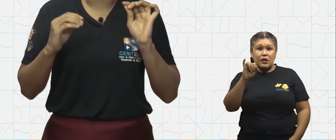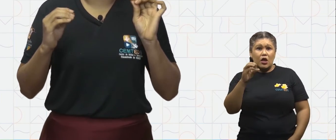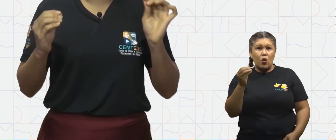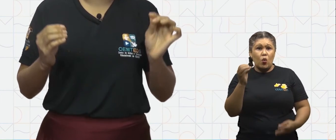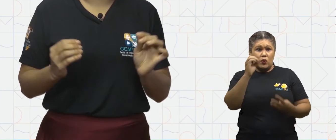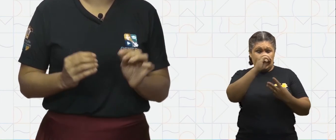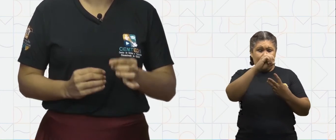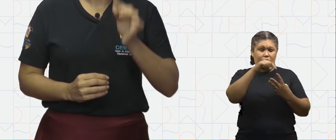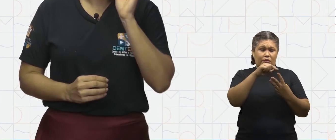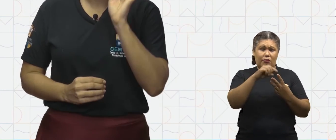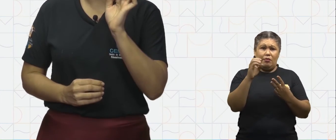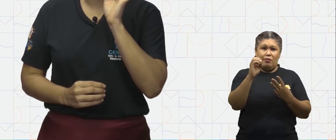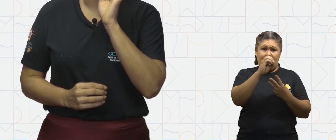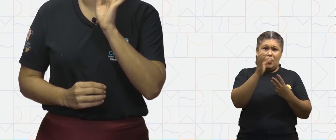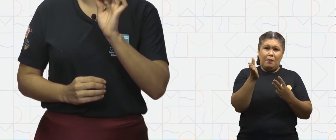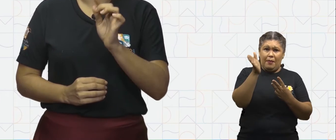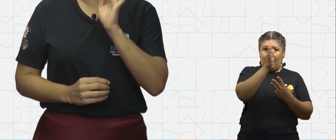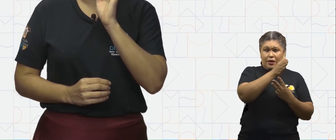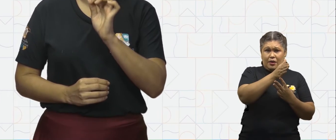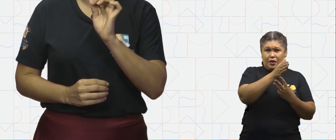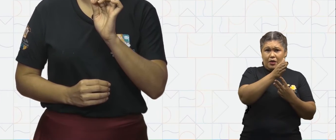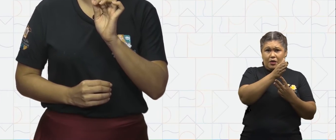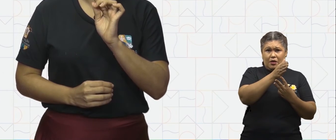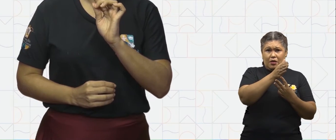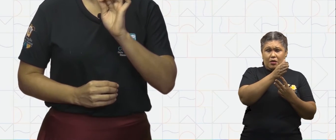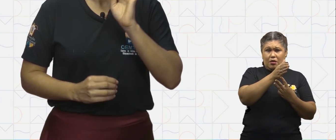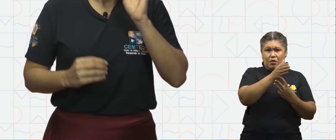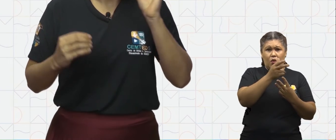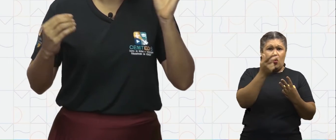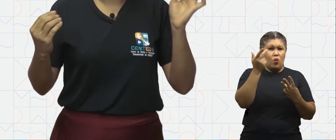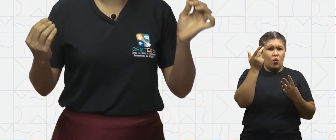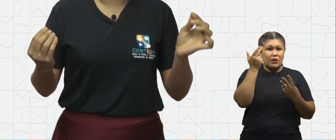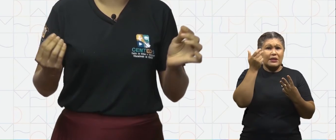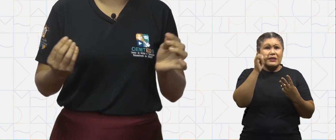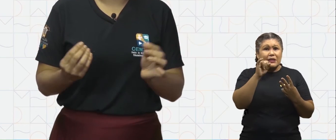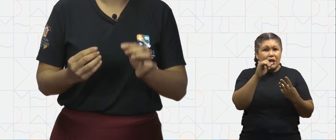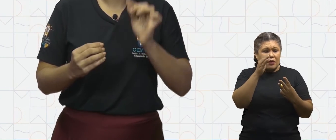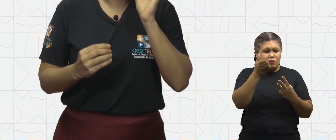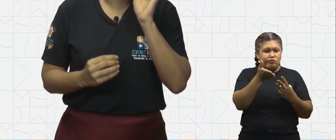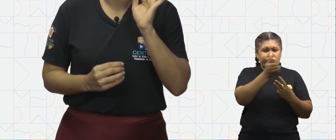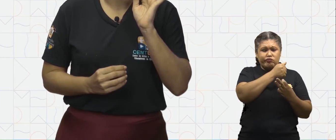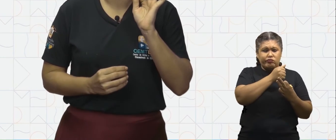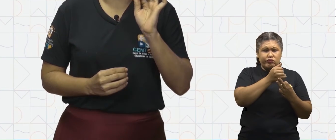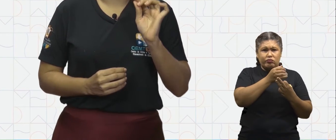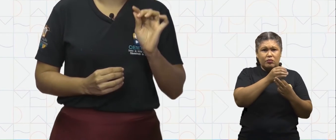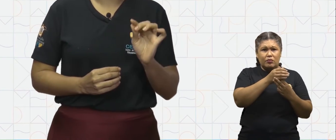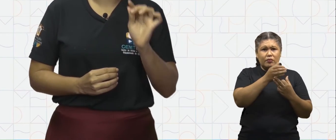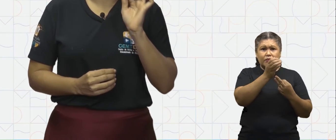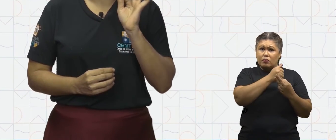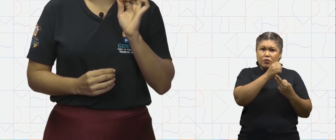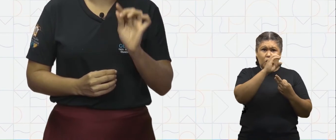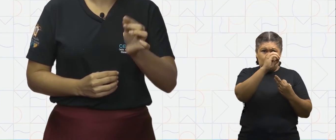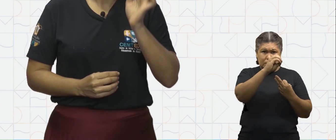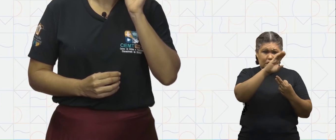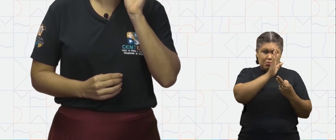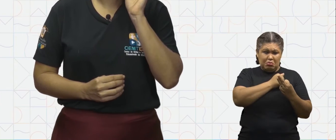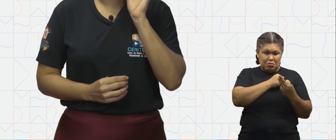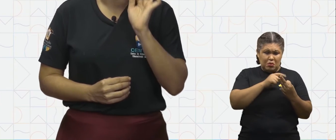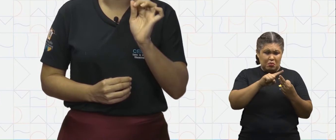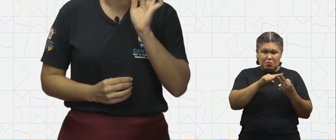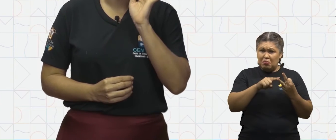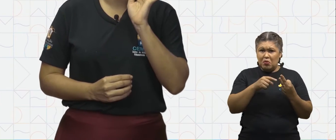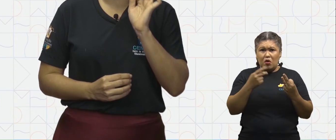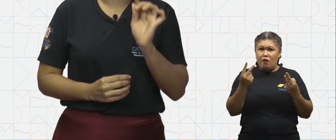Se tirássemos esses zeros da frente, esses números não deixariam de ter